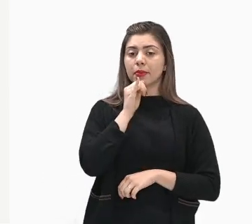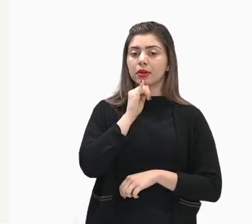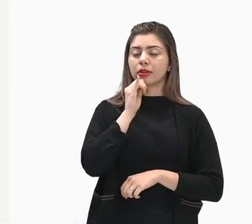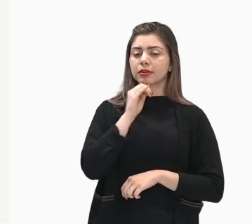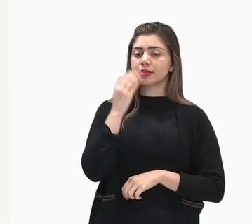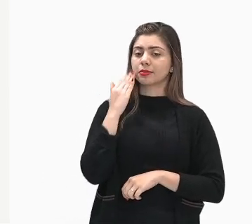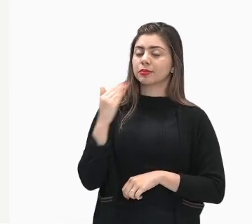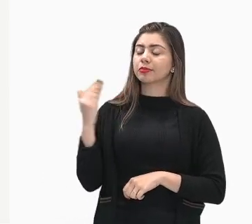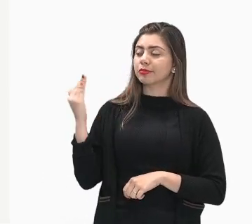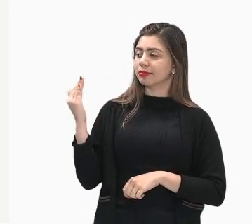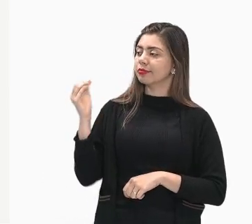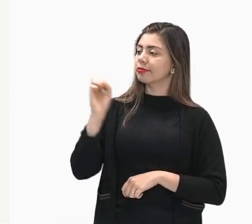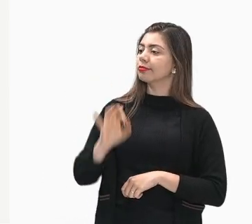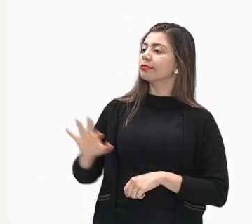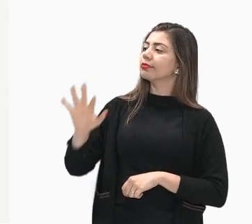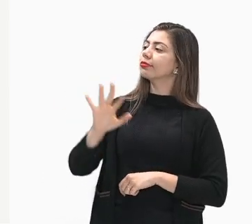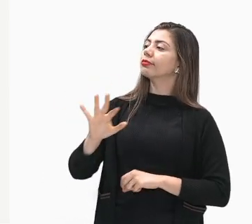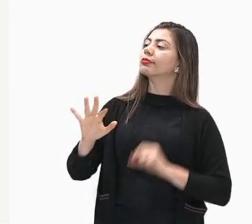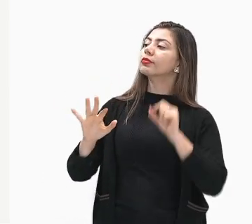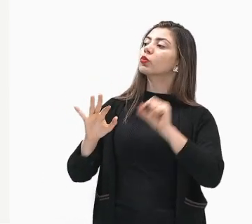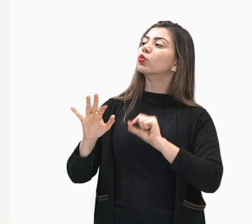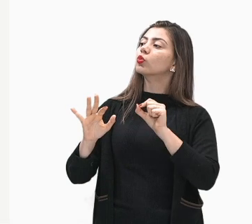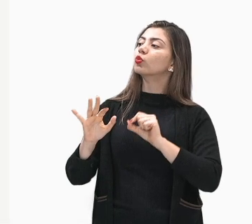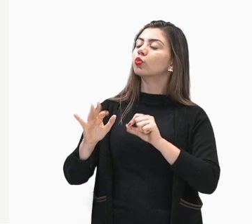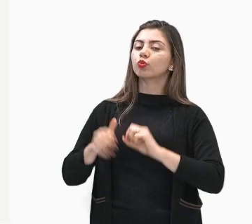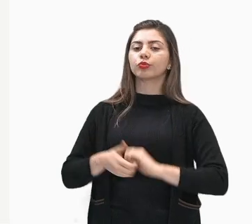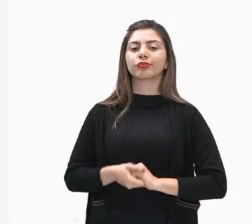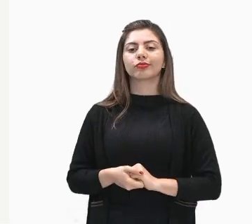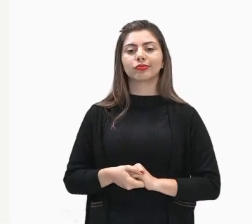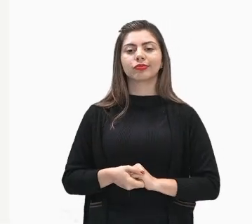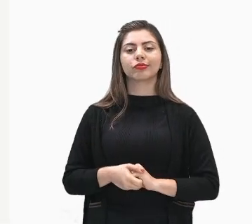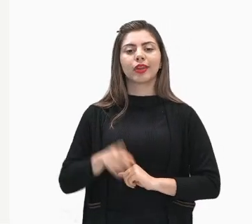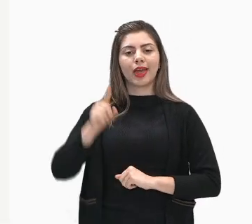interessante aí na imagem, pessoal, que é o exemplo das